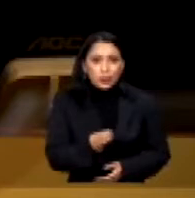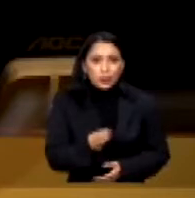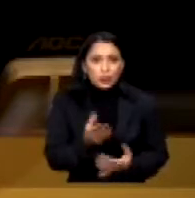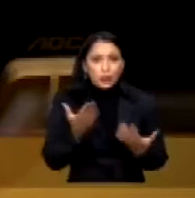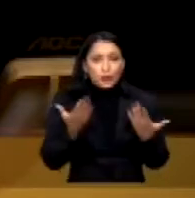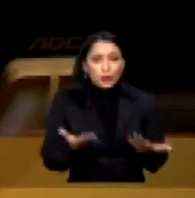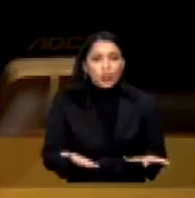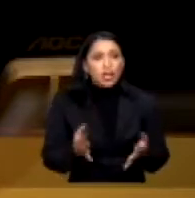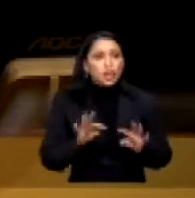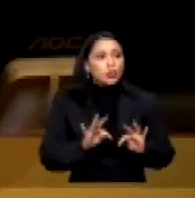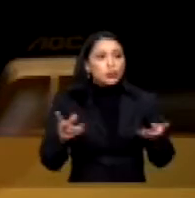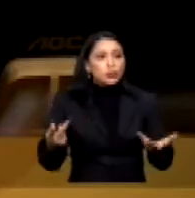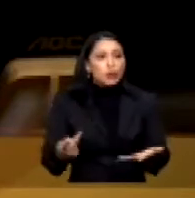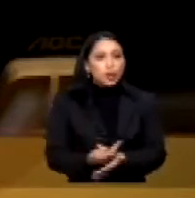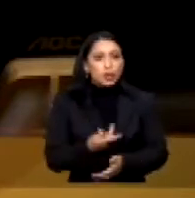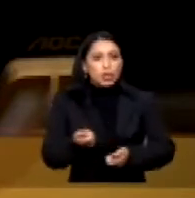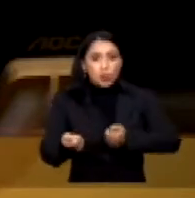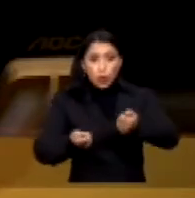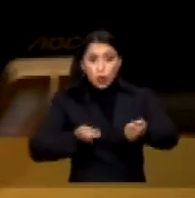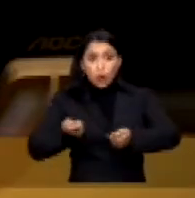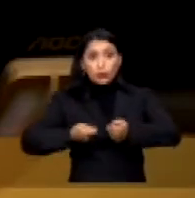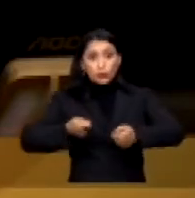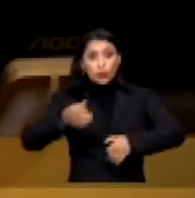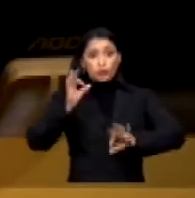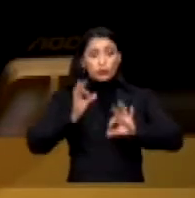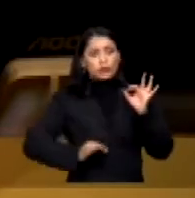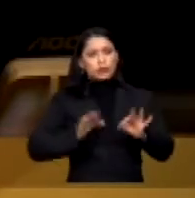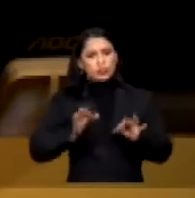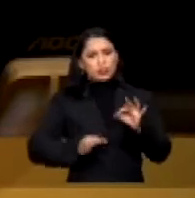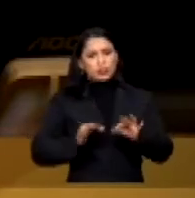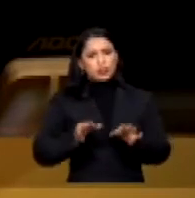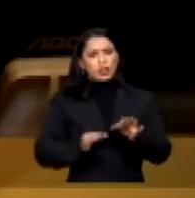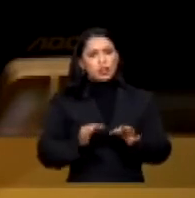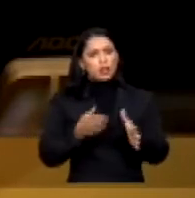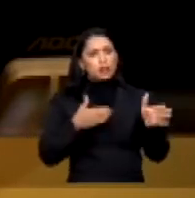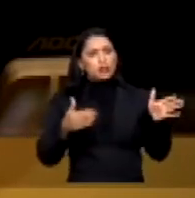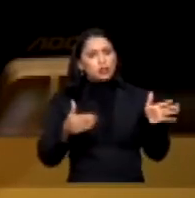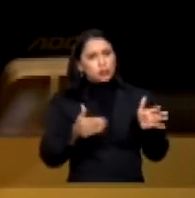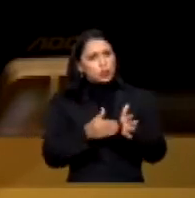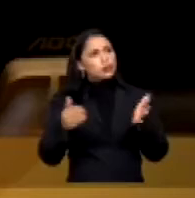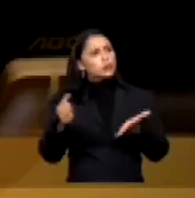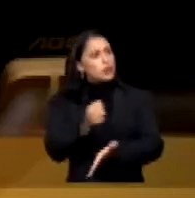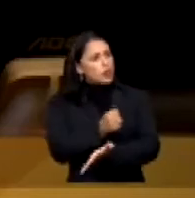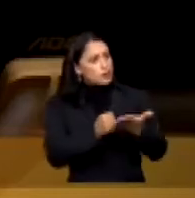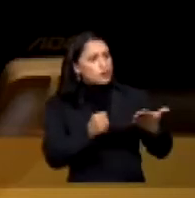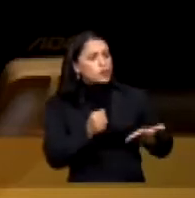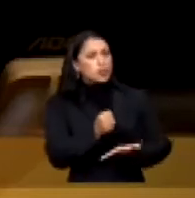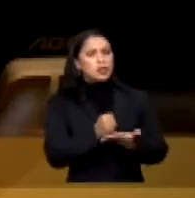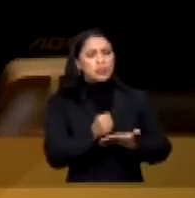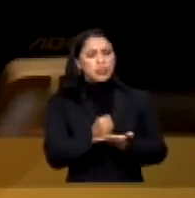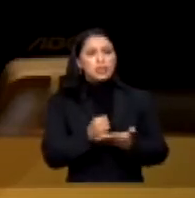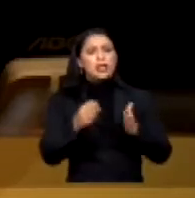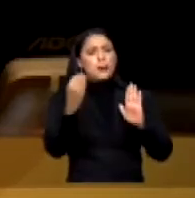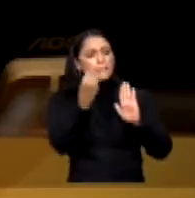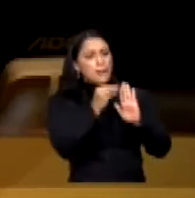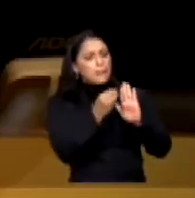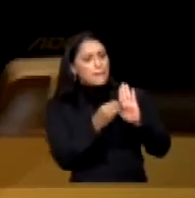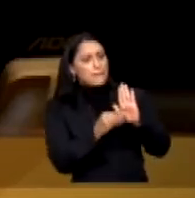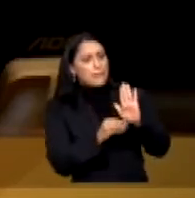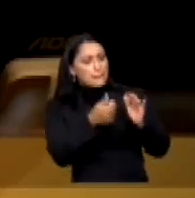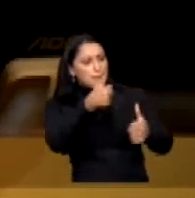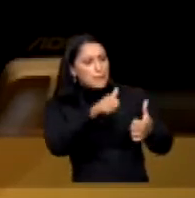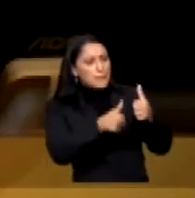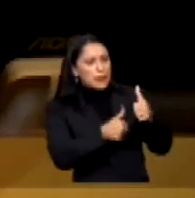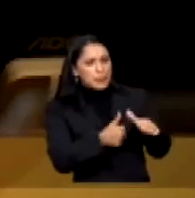que tudo isso se passa com controle jurisdicional. E todas essas prorrogações são fundamentadas, são meditadas,